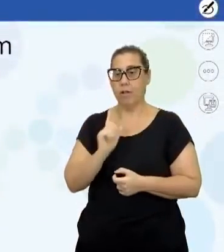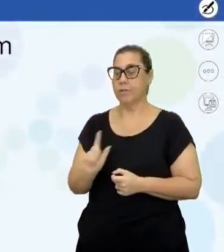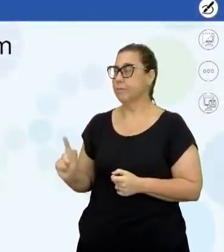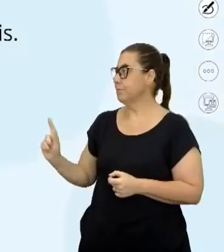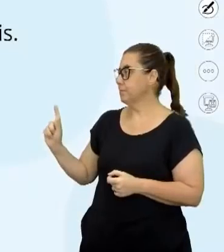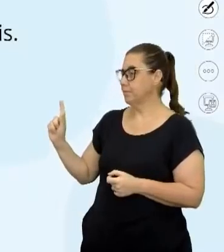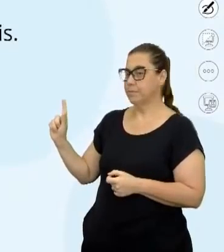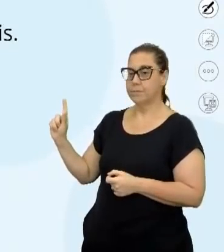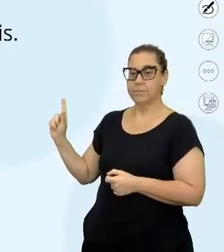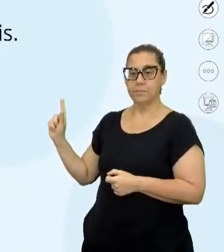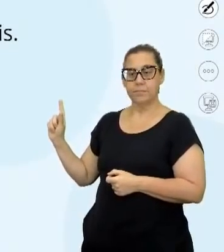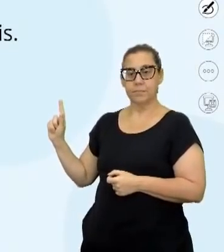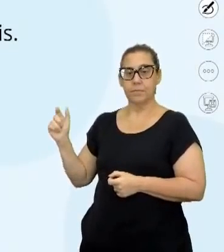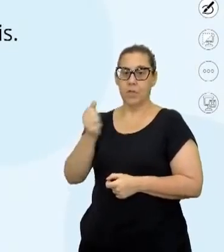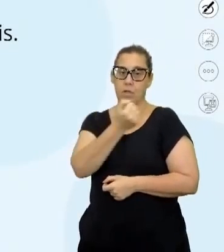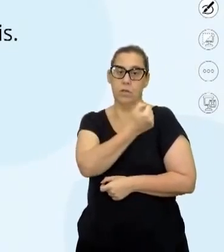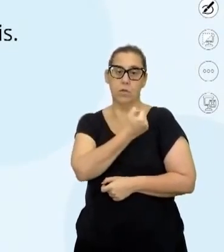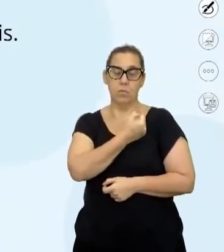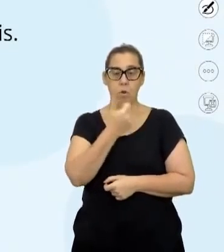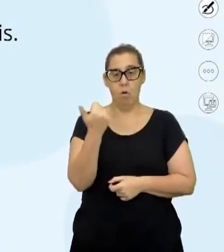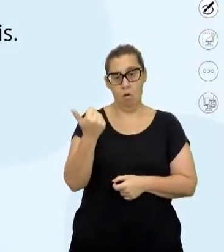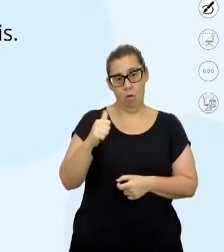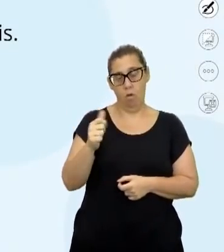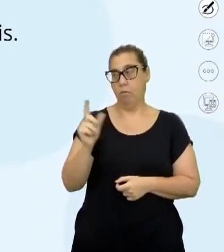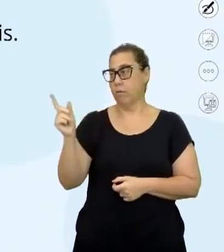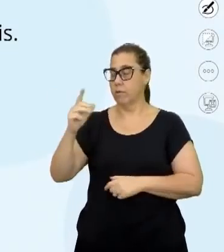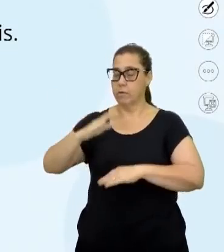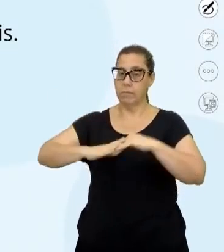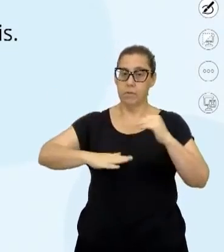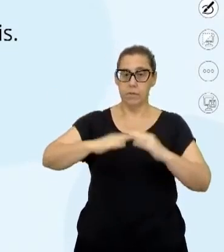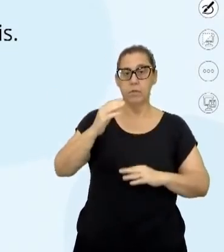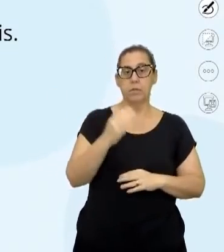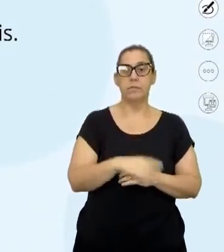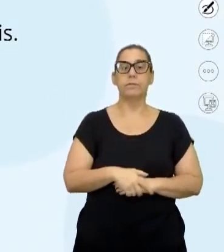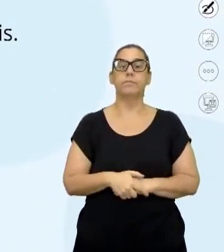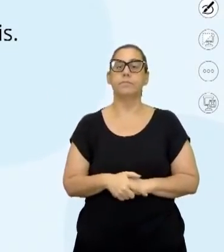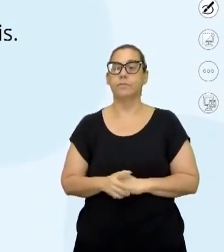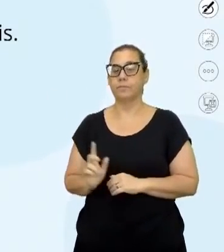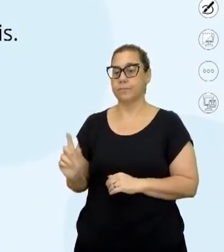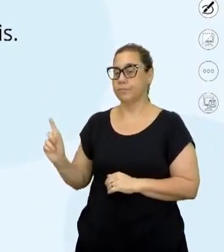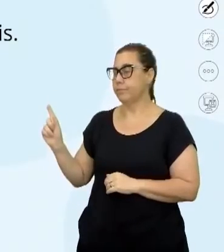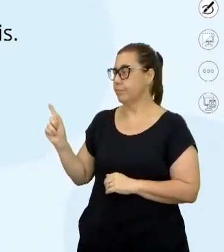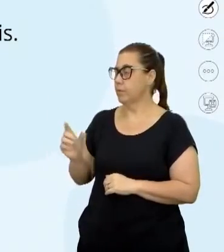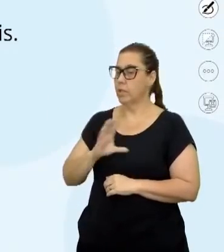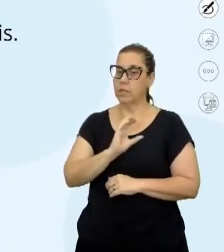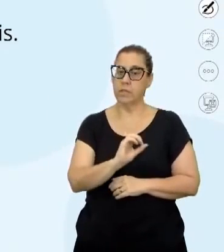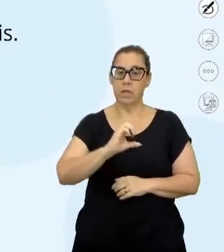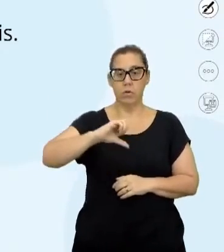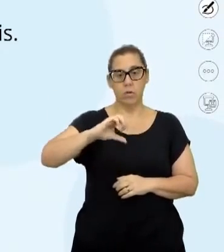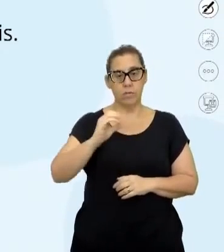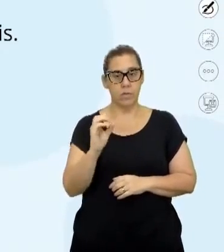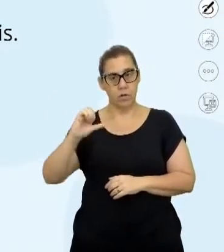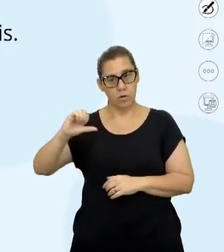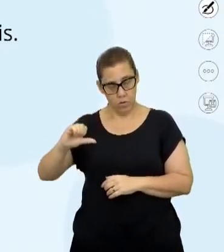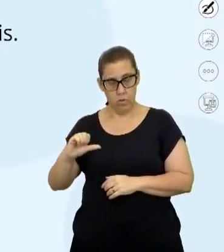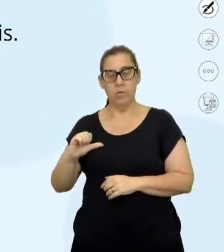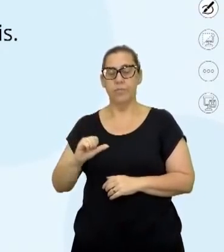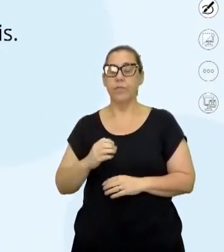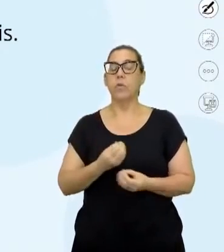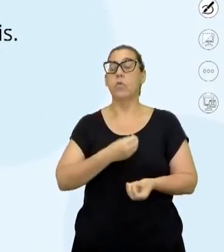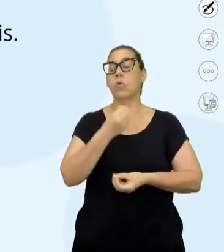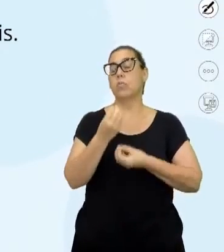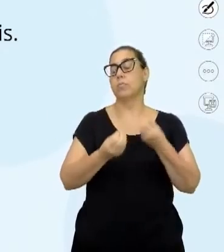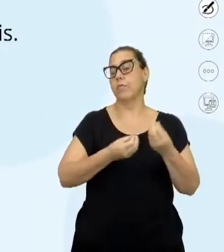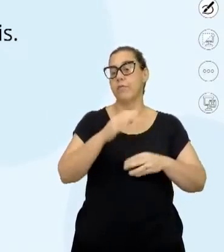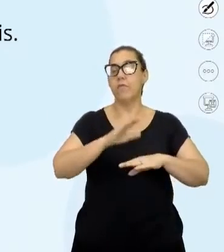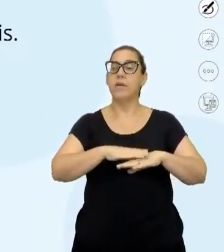nossa aula 11, a habilidade da gente é a 0909, que é sobre resolver equações de segundo grau